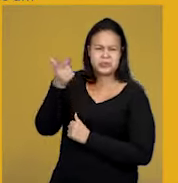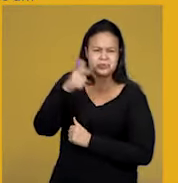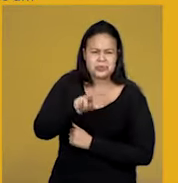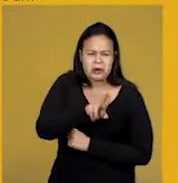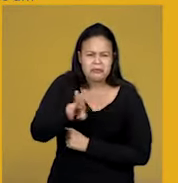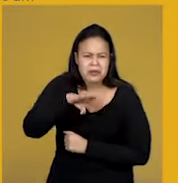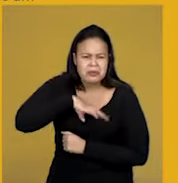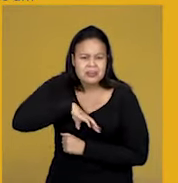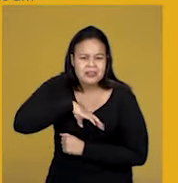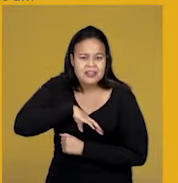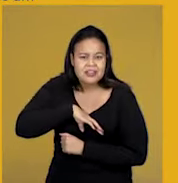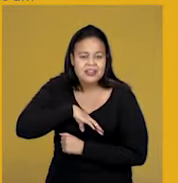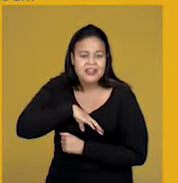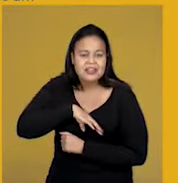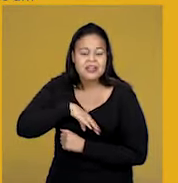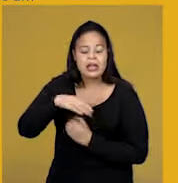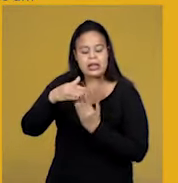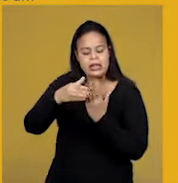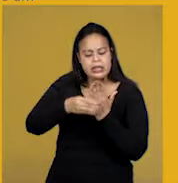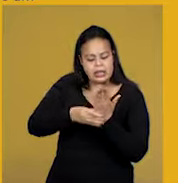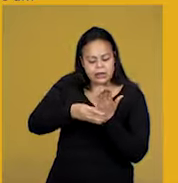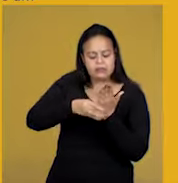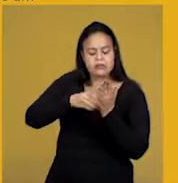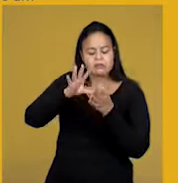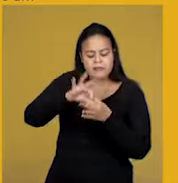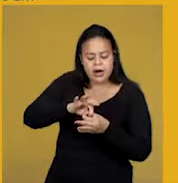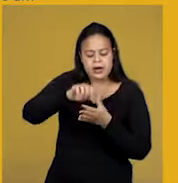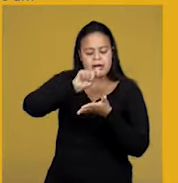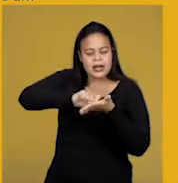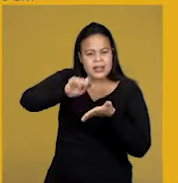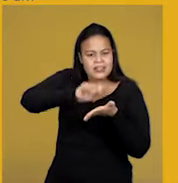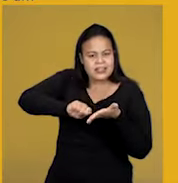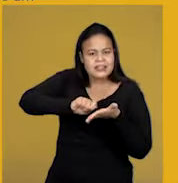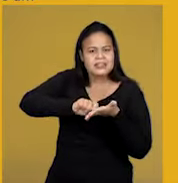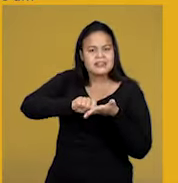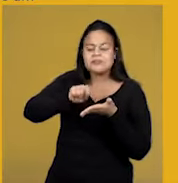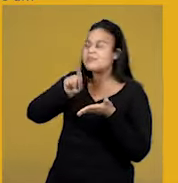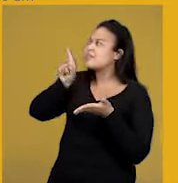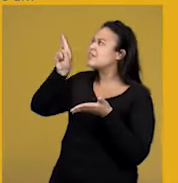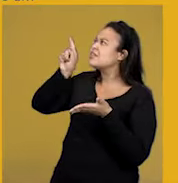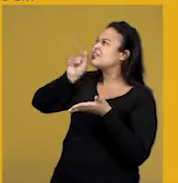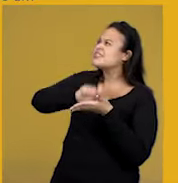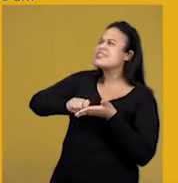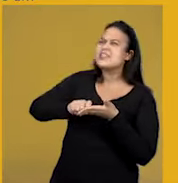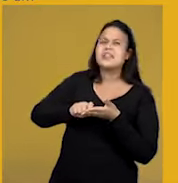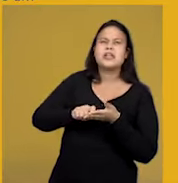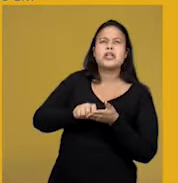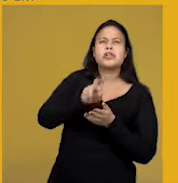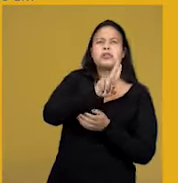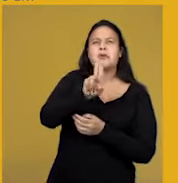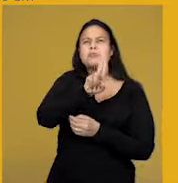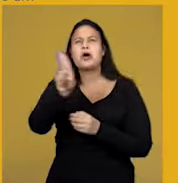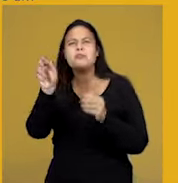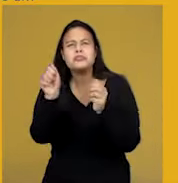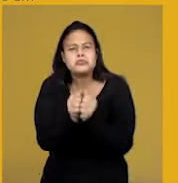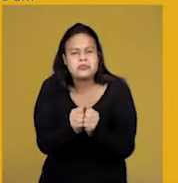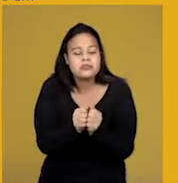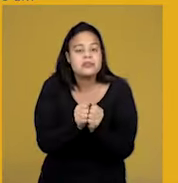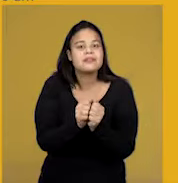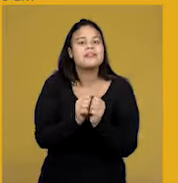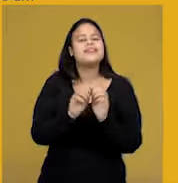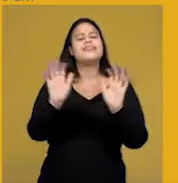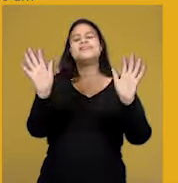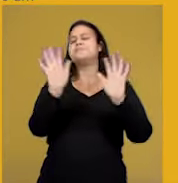não é um livro caderno para Julinha escrever, não. Vão ficar duas Julinhas juntas, então, olha, substituiu